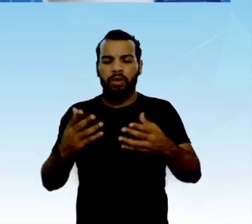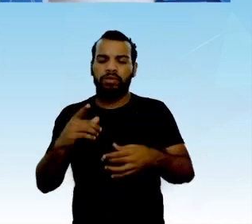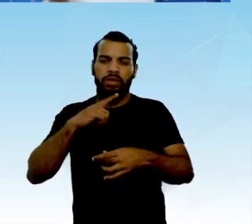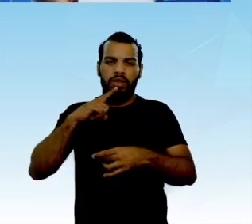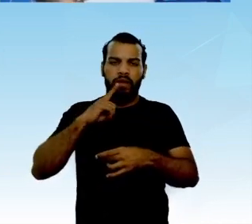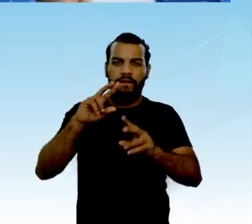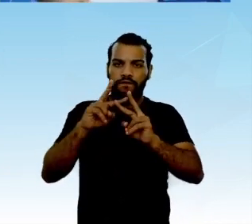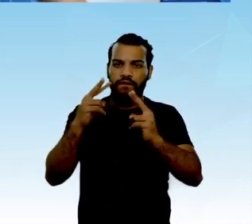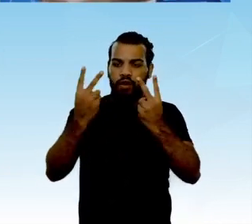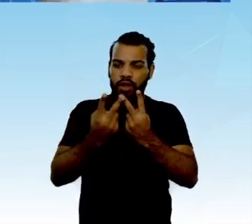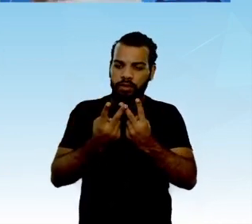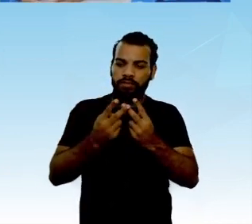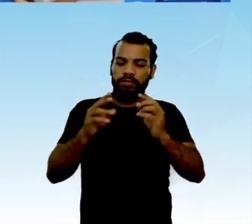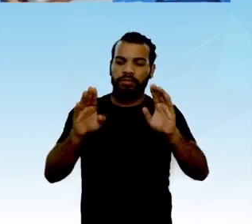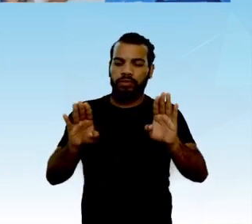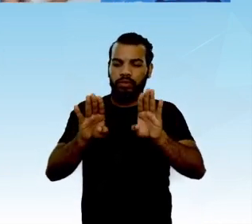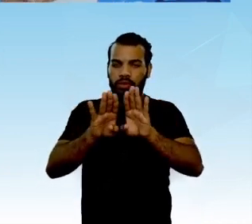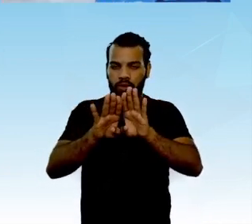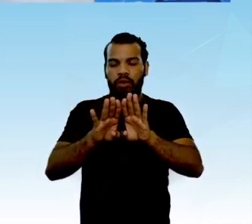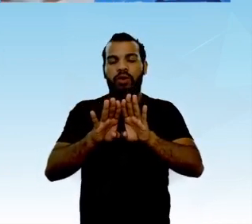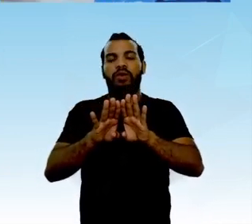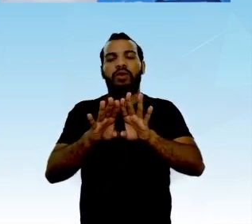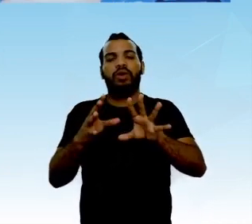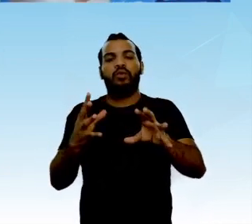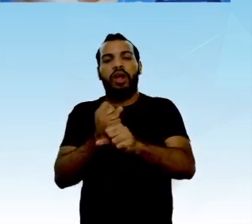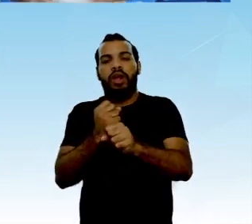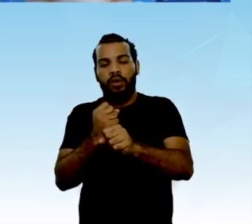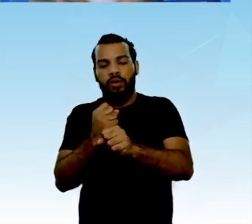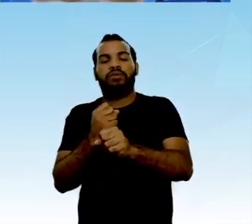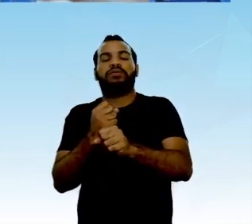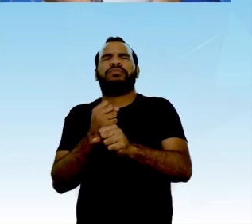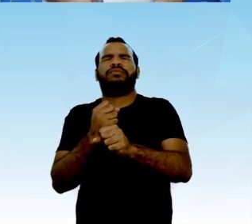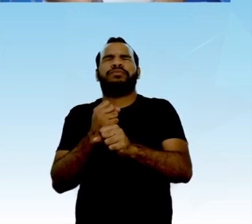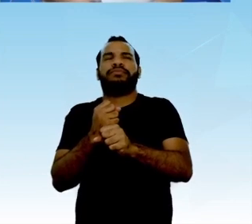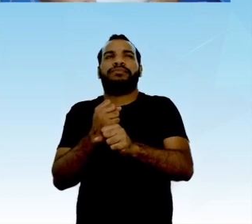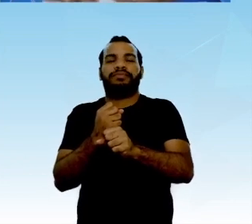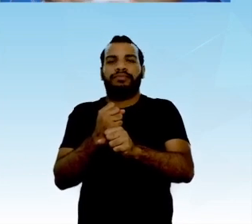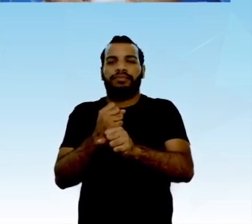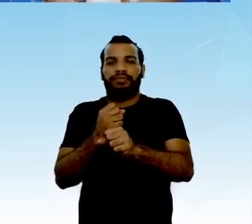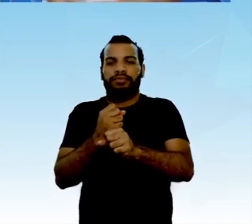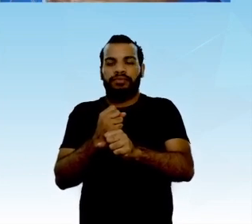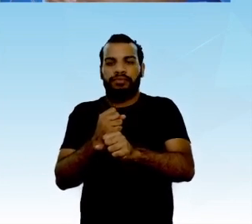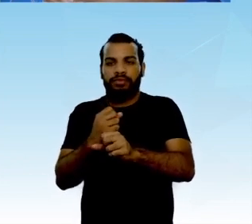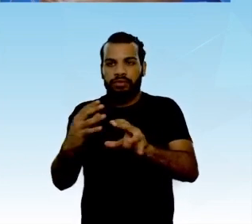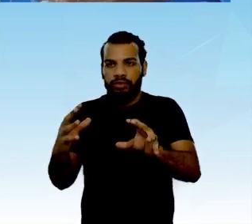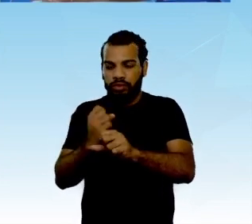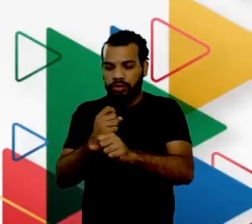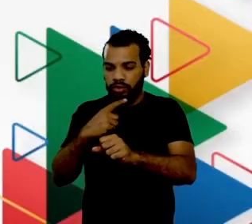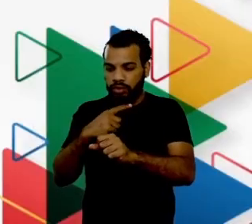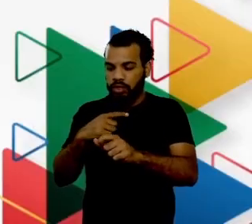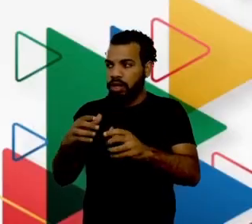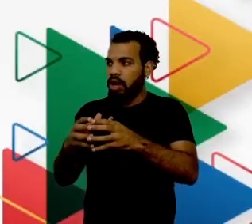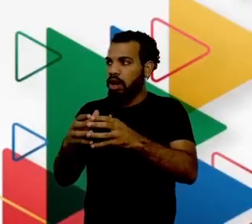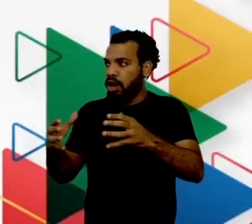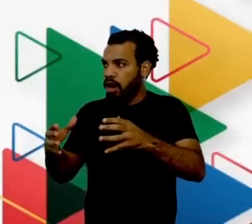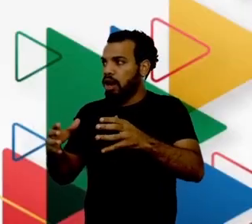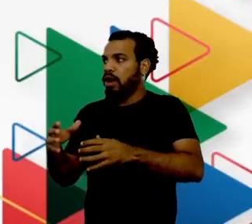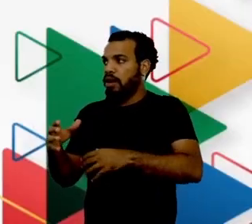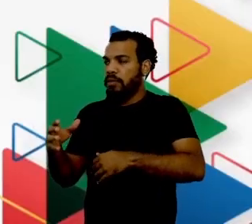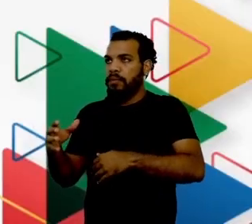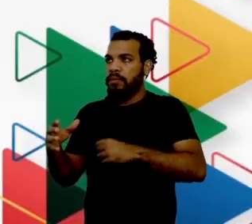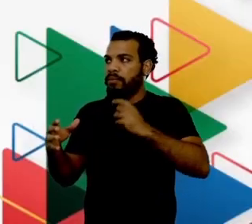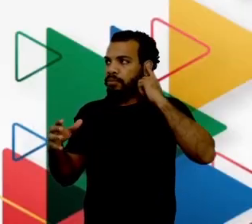é igual à soma da dilatação volumétrica aparente com a dilatação volumétrica do